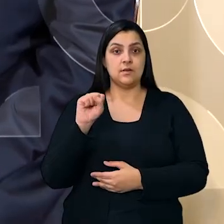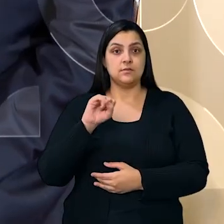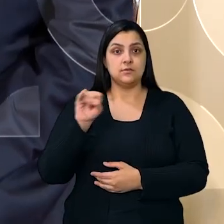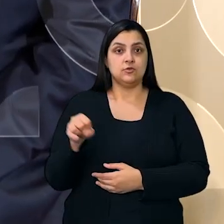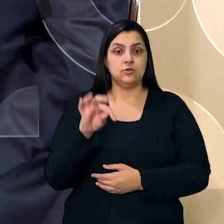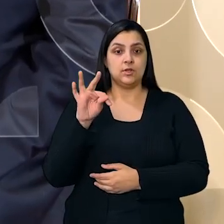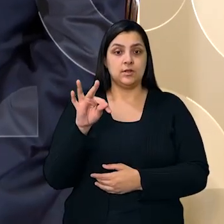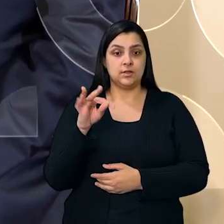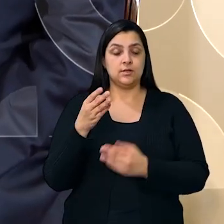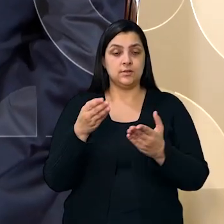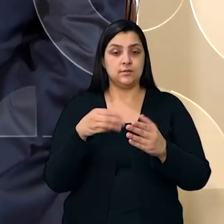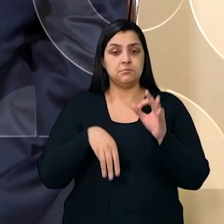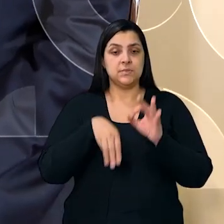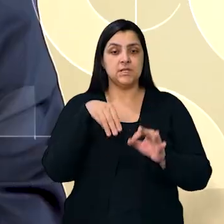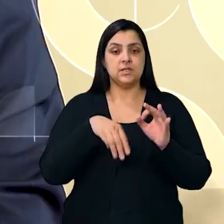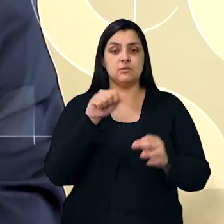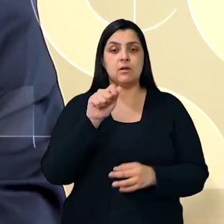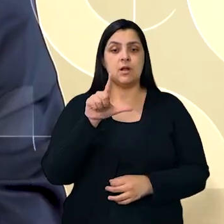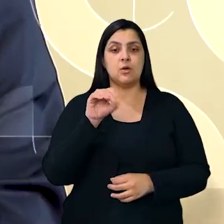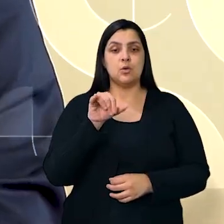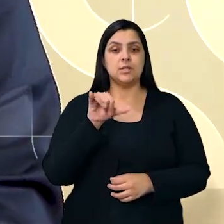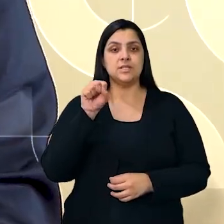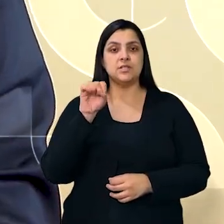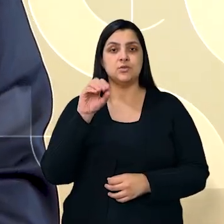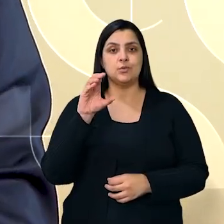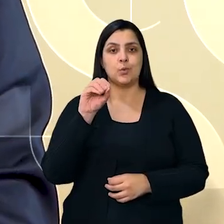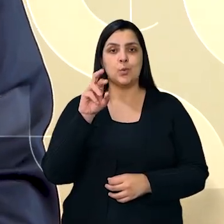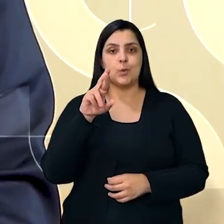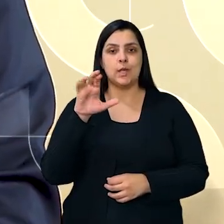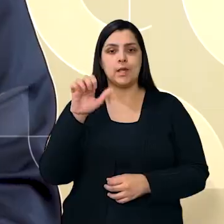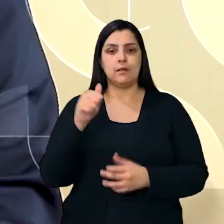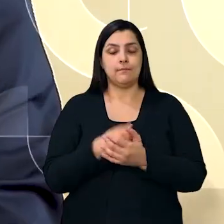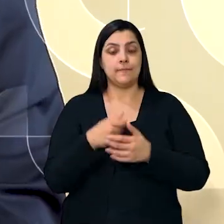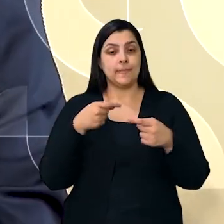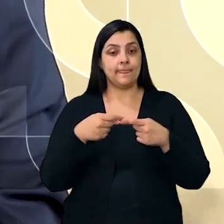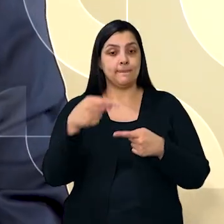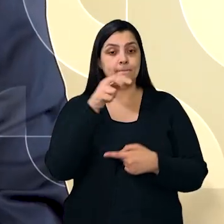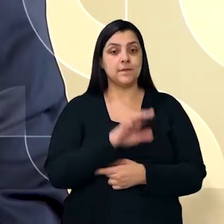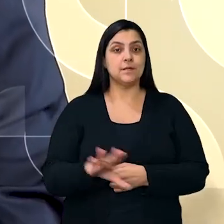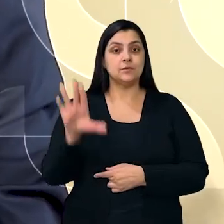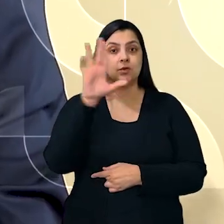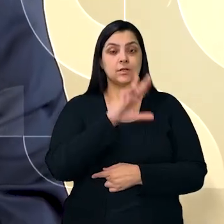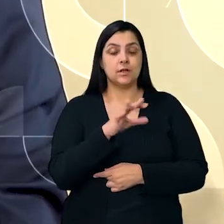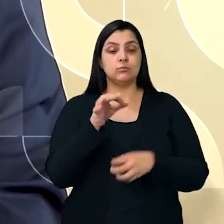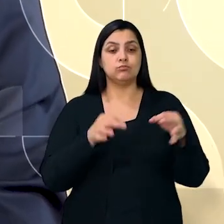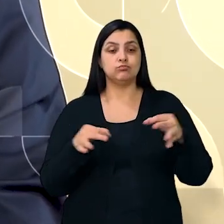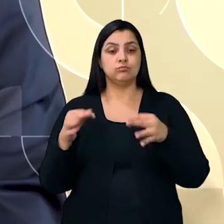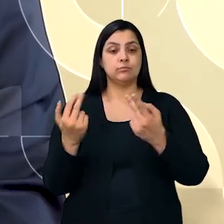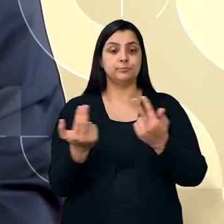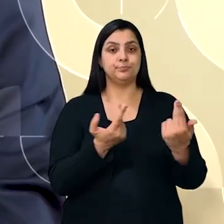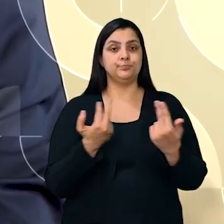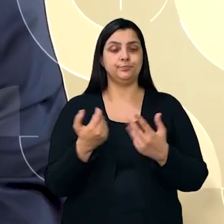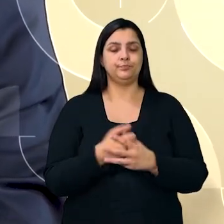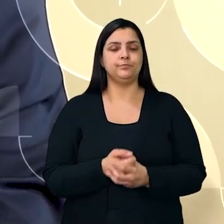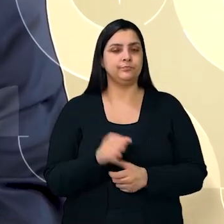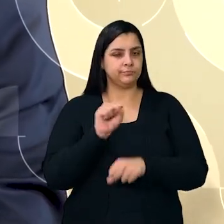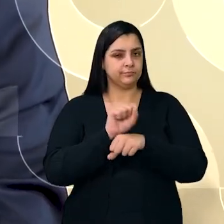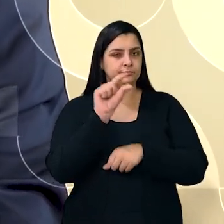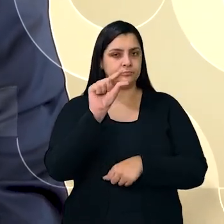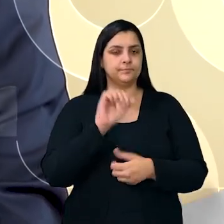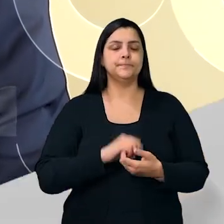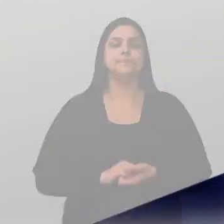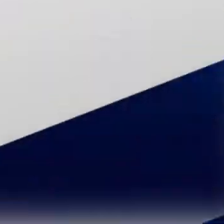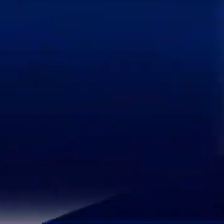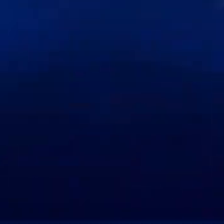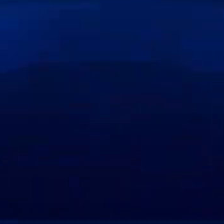Conselho Superior da Justiça do Trabalho, o ministro Aloísio Corrêa da Veiga, sobre a Semana Nacional dos Precedentes Trabalhistas. Continue com a